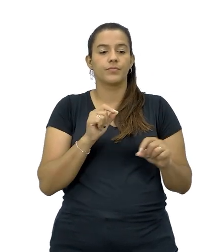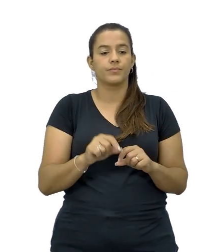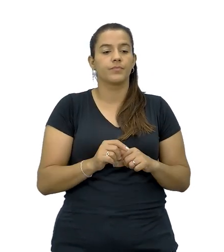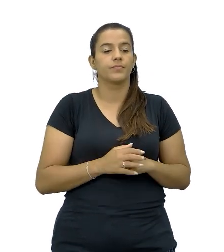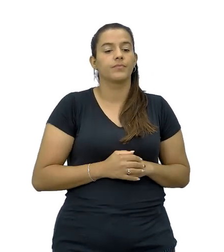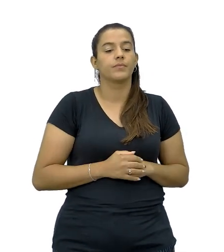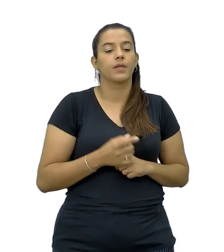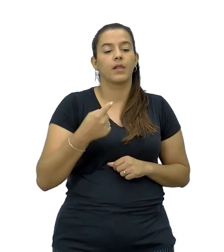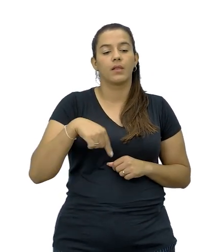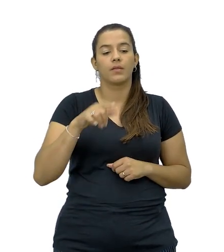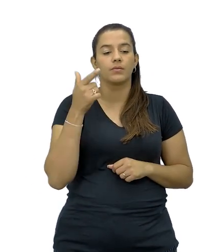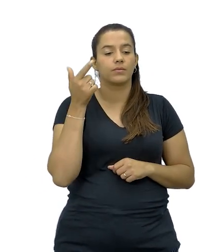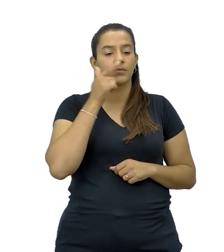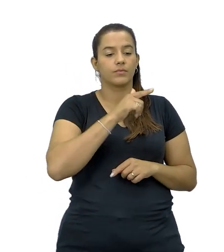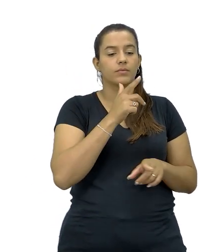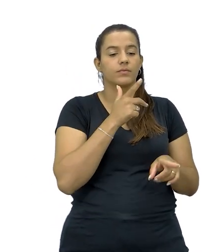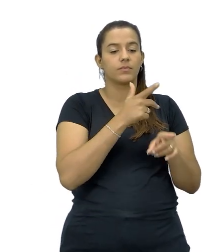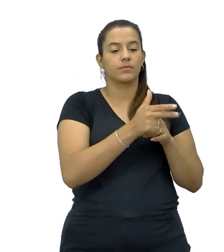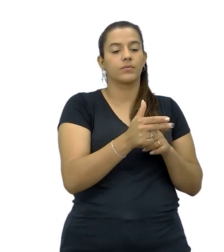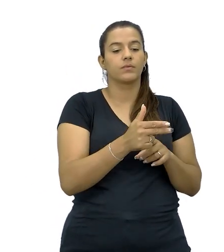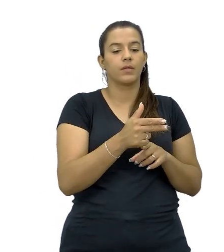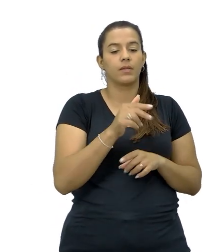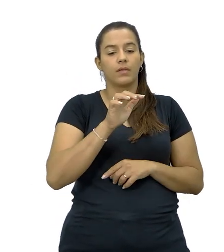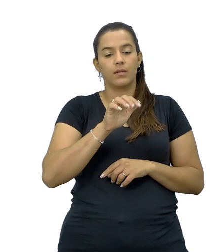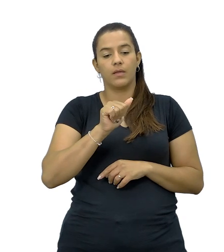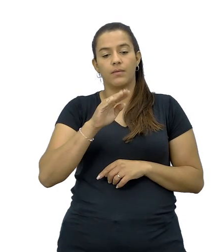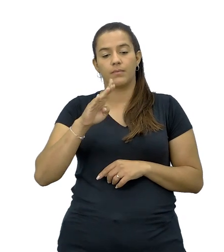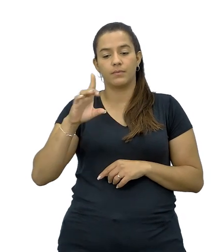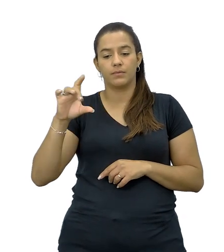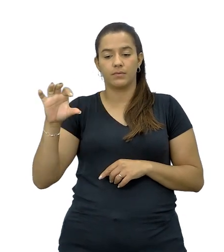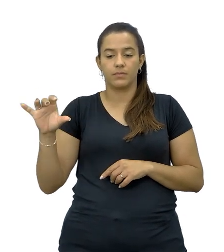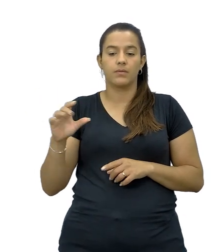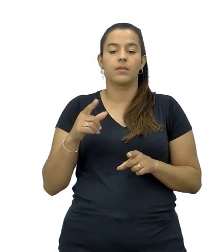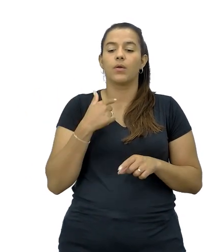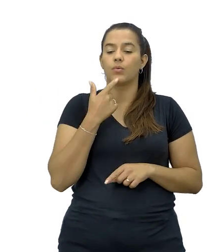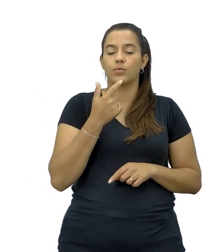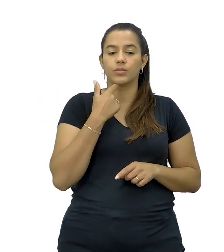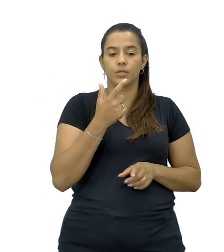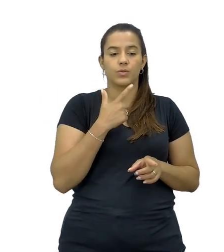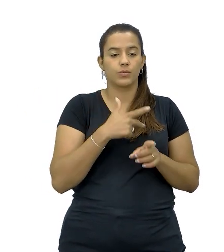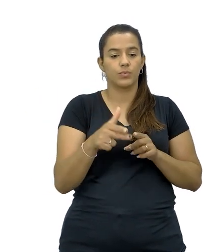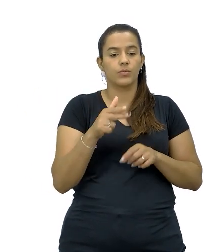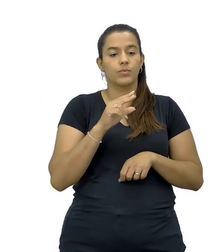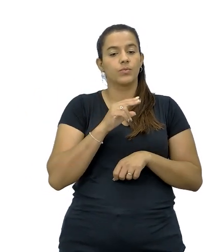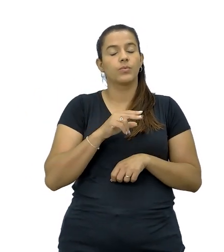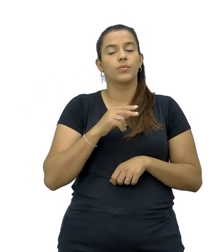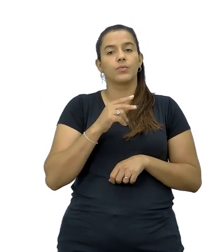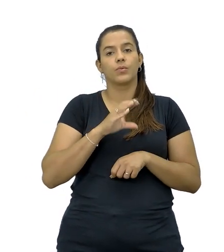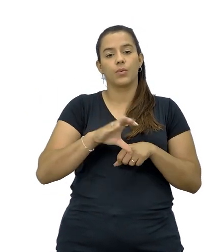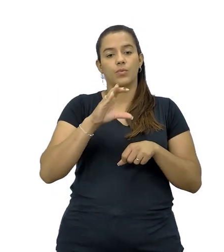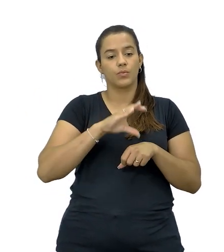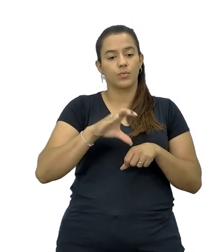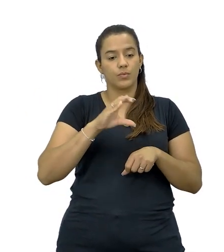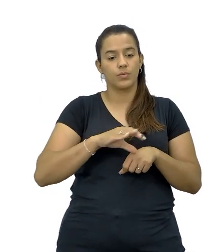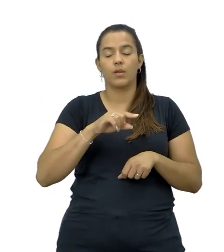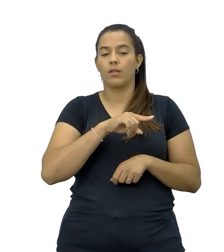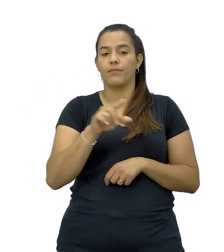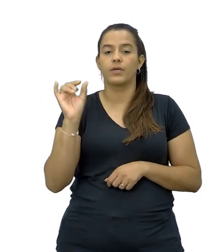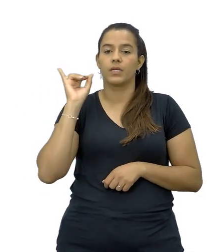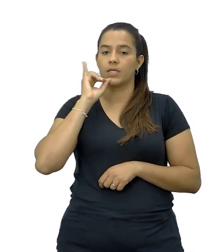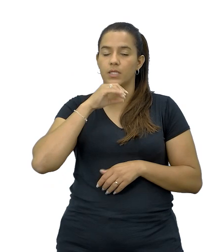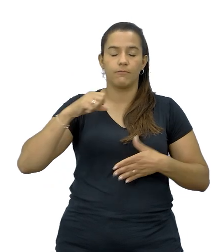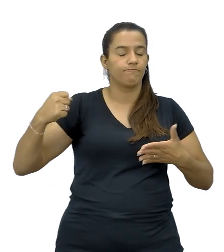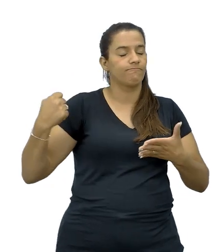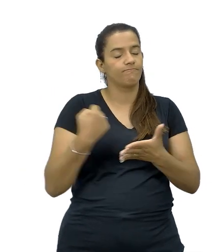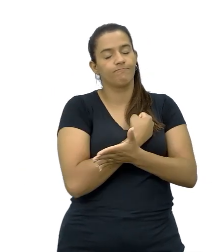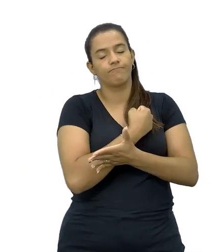não conseguiu ganhar um concurso de soletrar na escola dela. Então, não conseguindo ganhar esse concurso, ela fica chateada, indignada